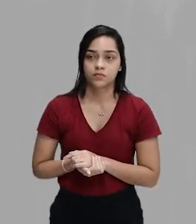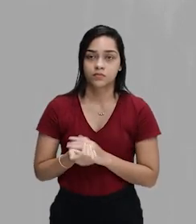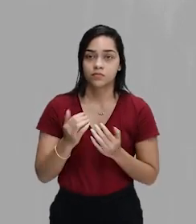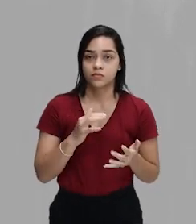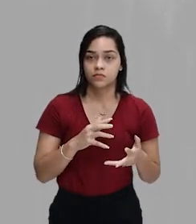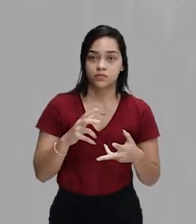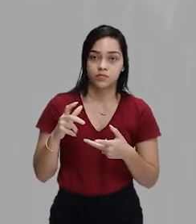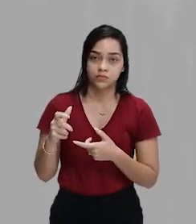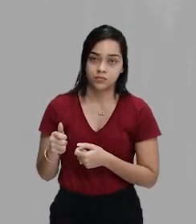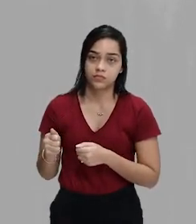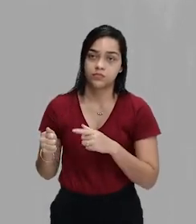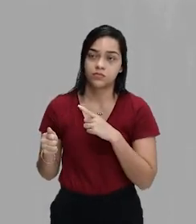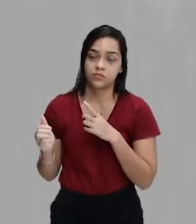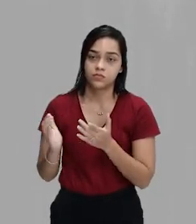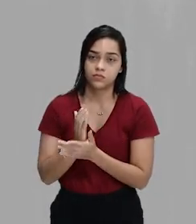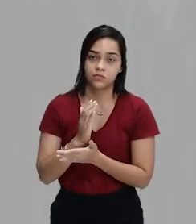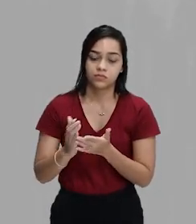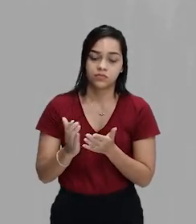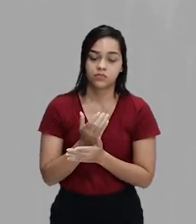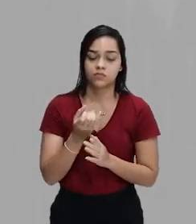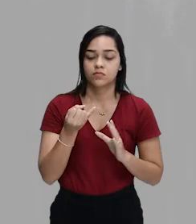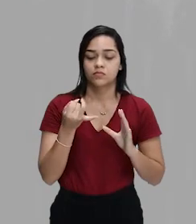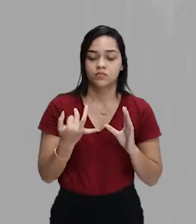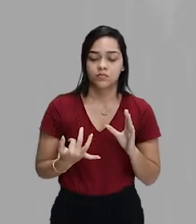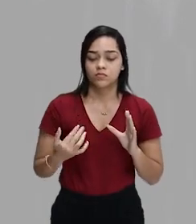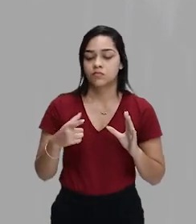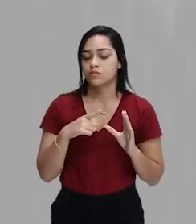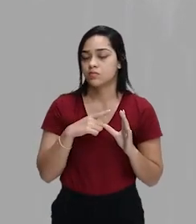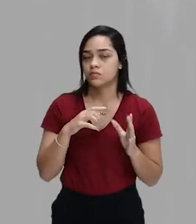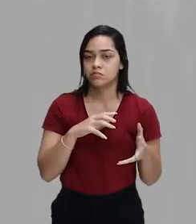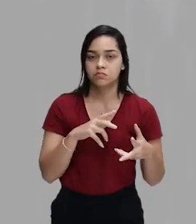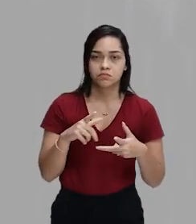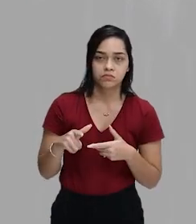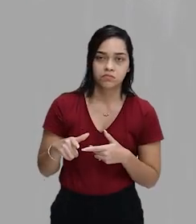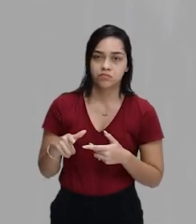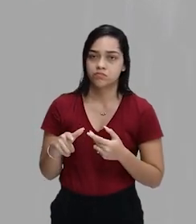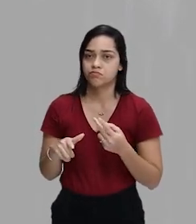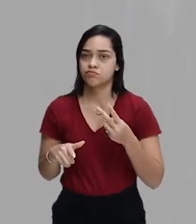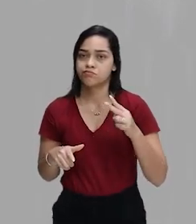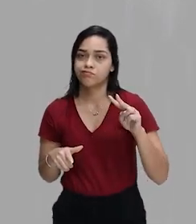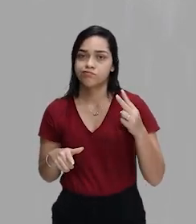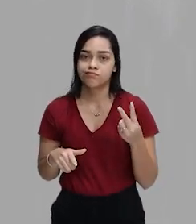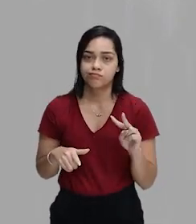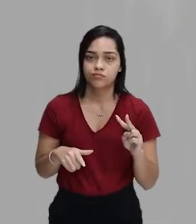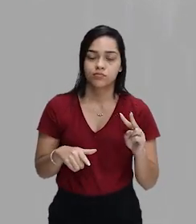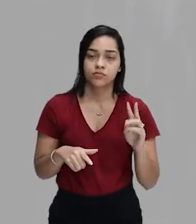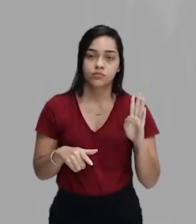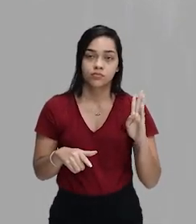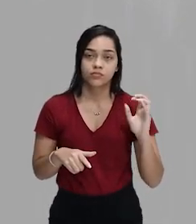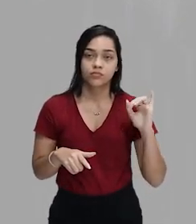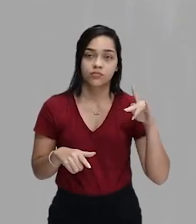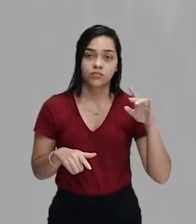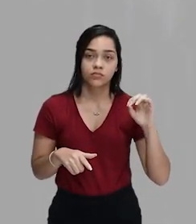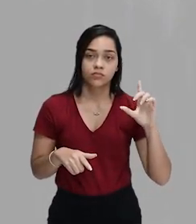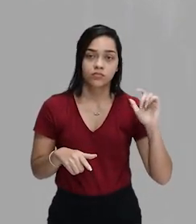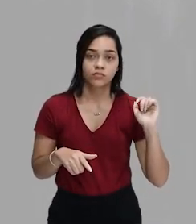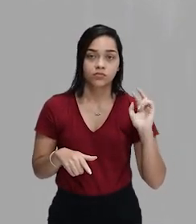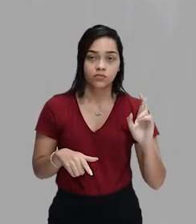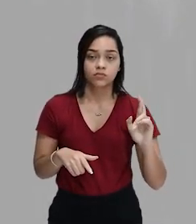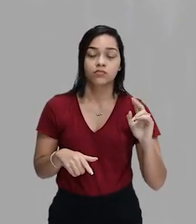mundo que muitos caracterizam como mundo bipolar, é preciso entender a ideia de